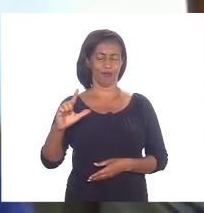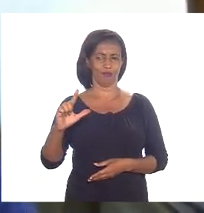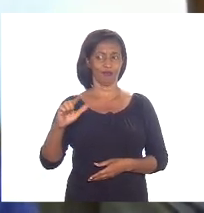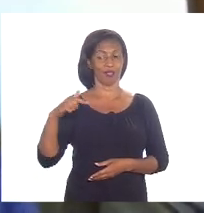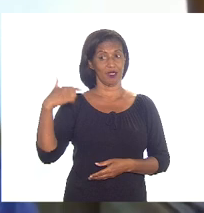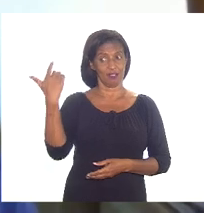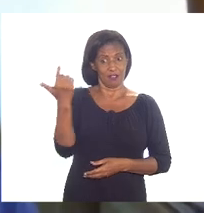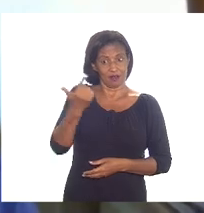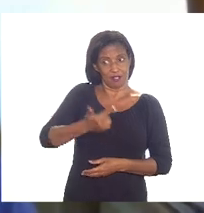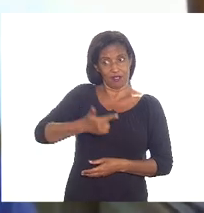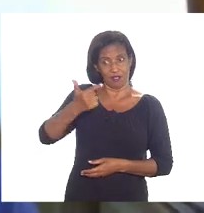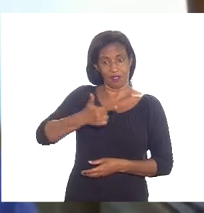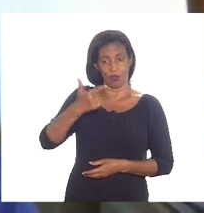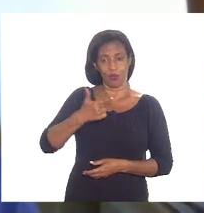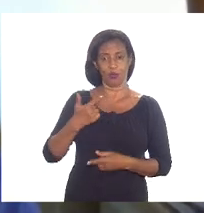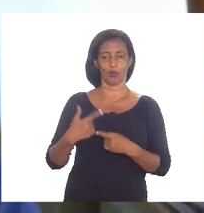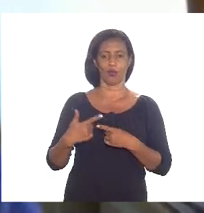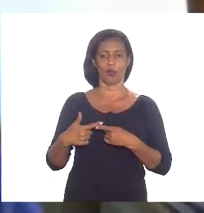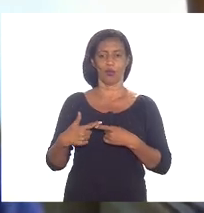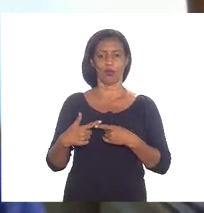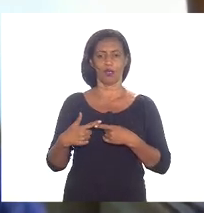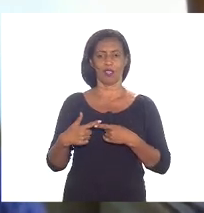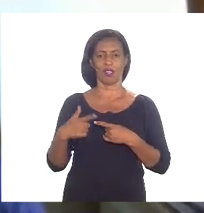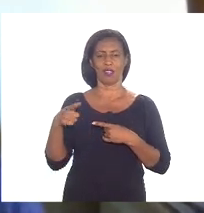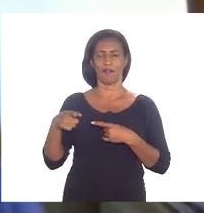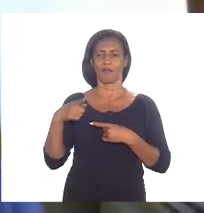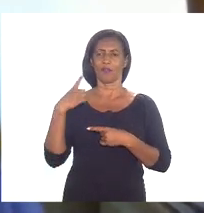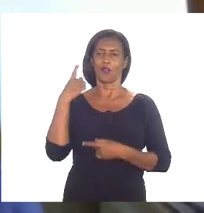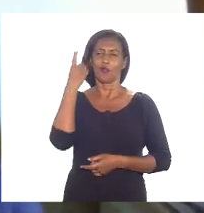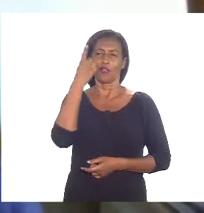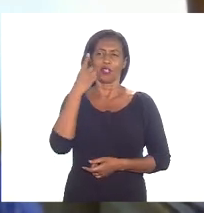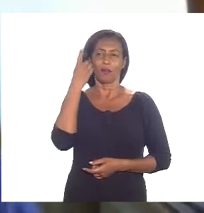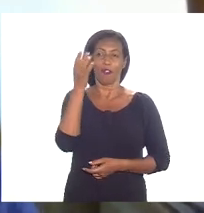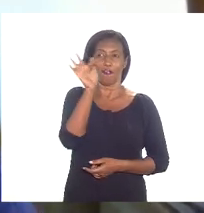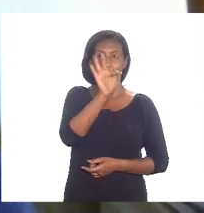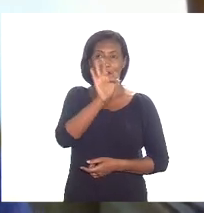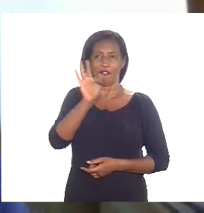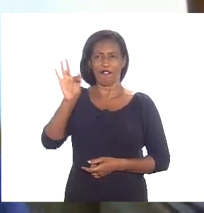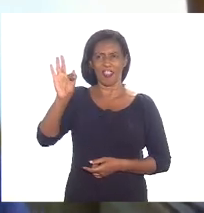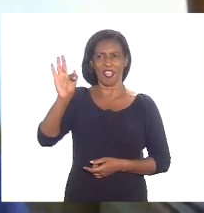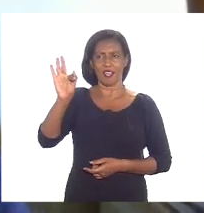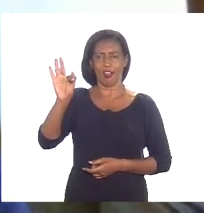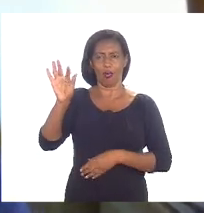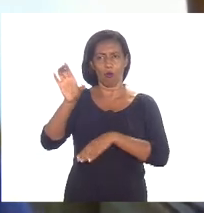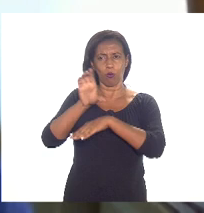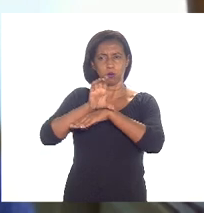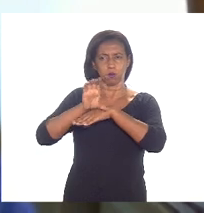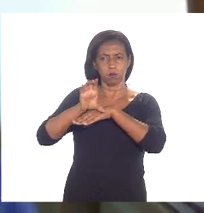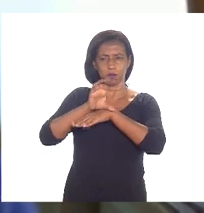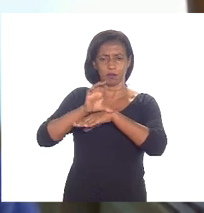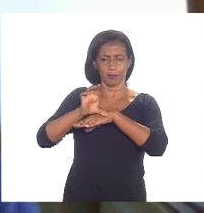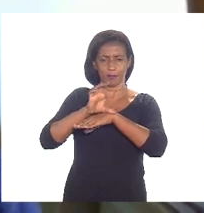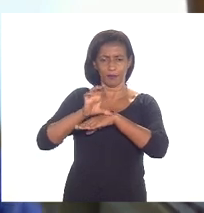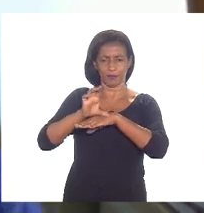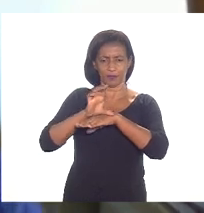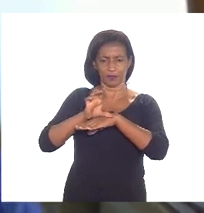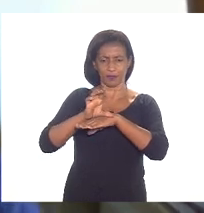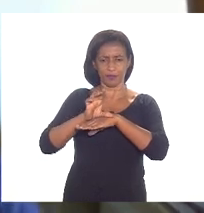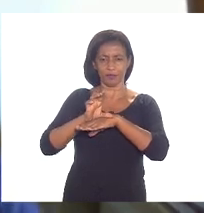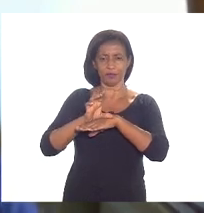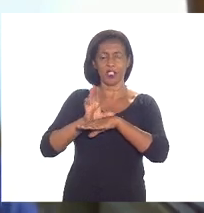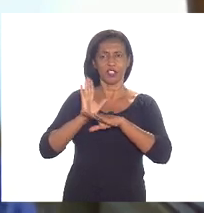Carvalho, foi um deputado federal constituinte. Foi deputado estadual